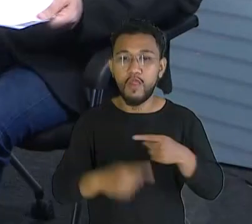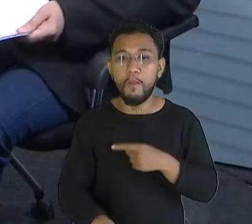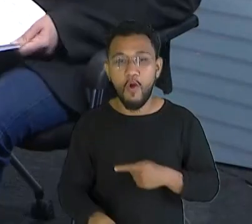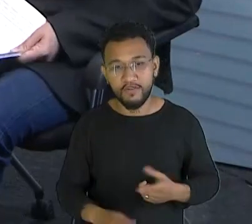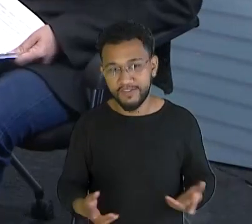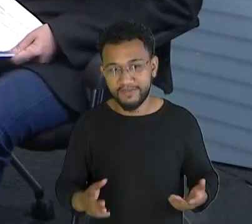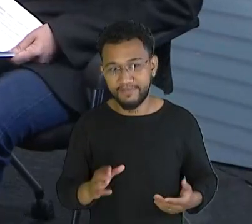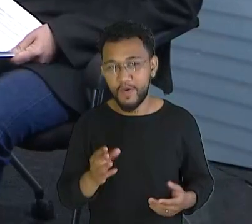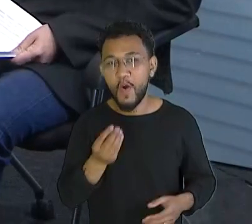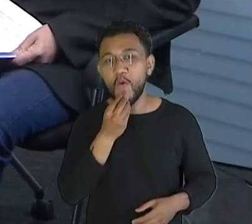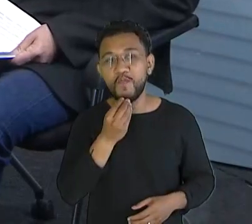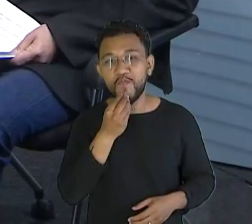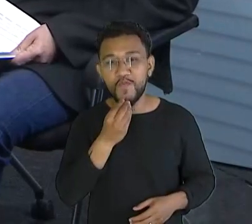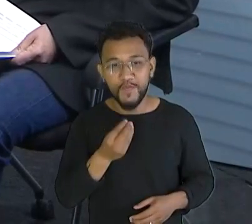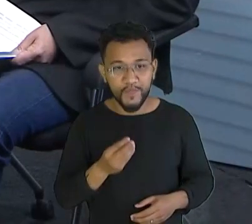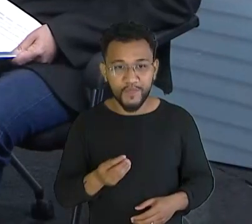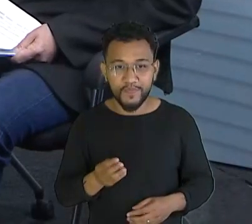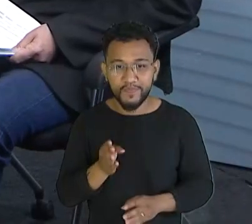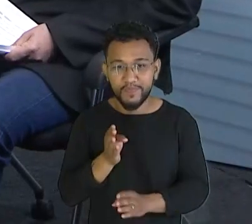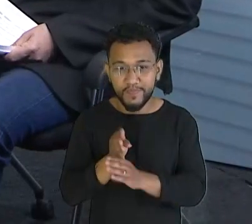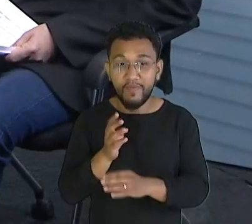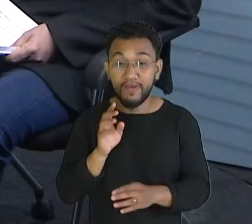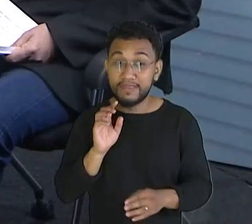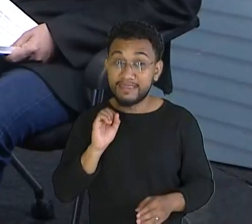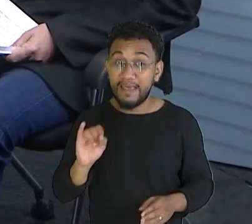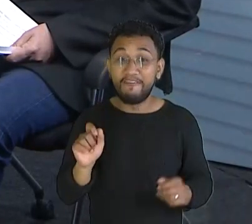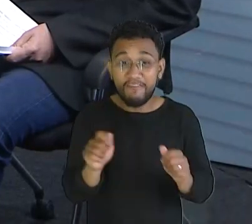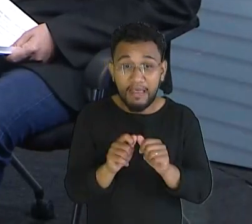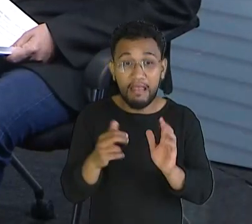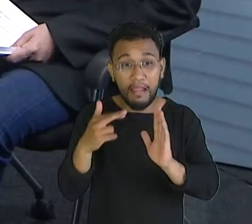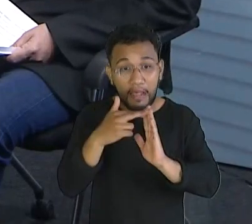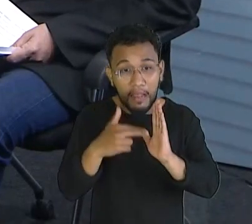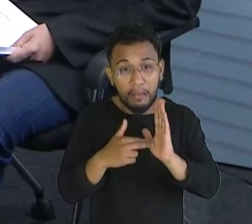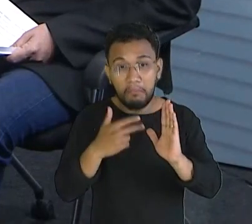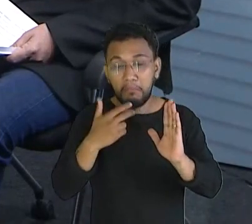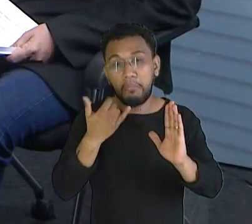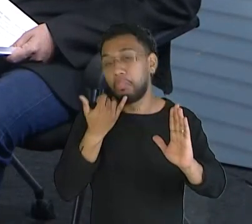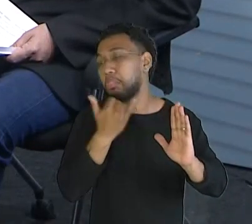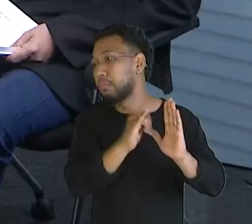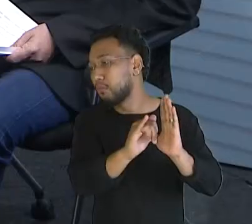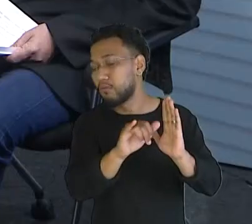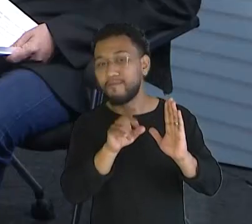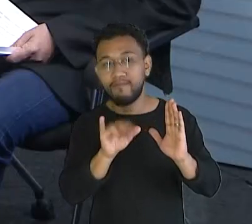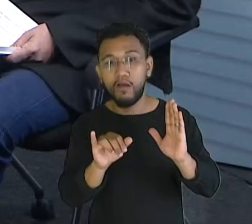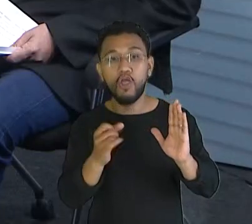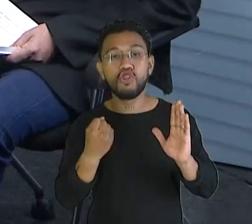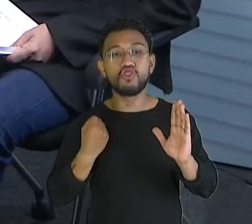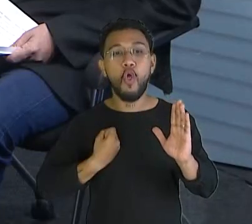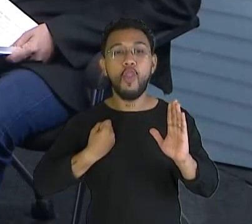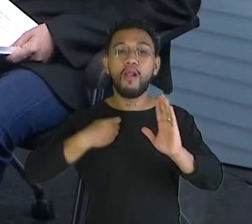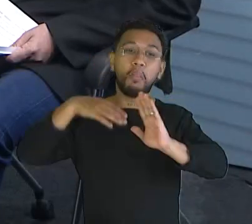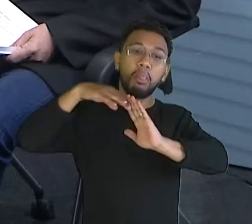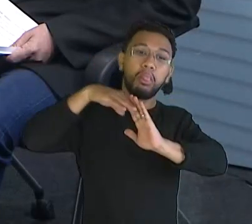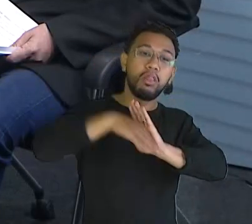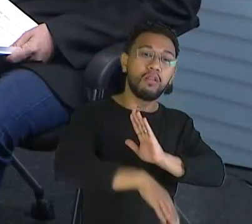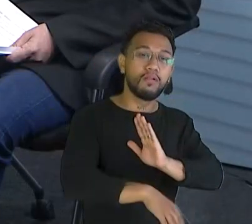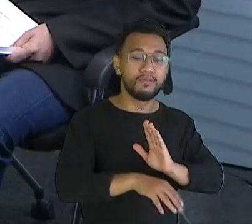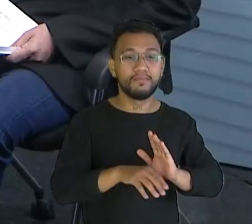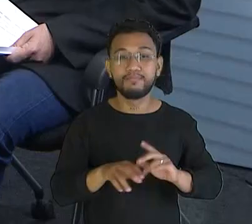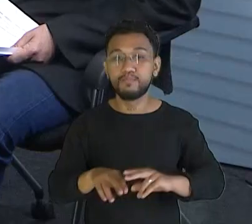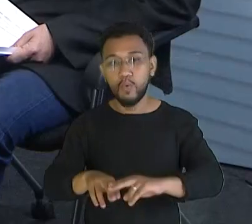não pode. Sim. Porque aí vai perdendo pontos, não é isso? Exatamente. Aí a gente tem o Conselho Deliberativo que serve exatamente para isso, para essas situações